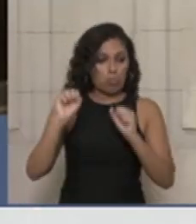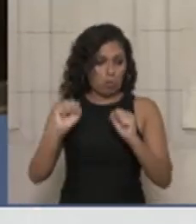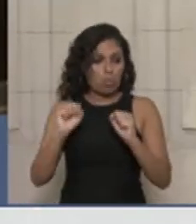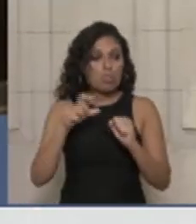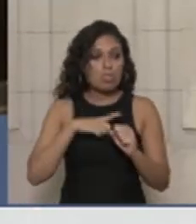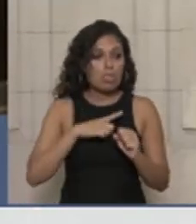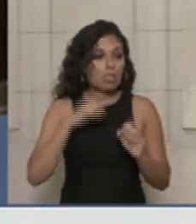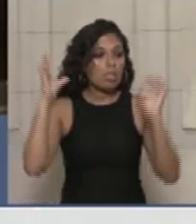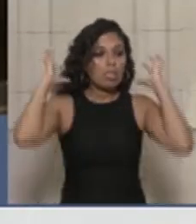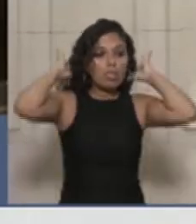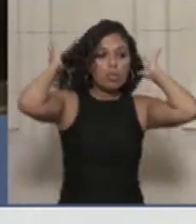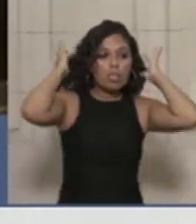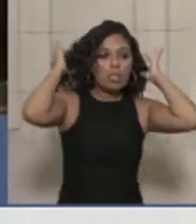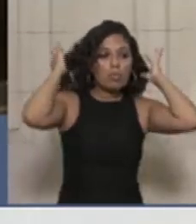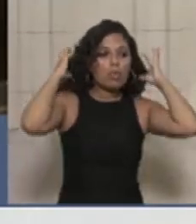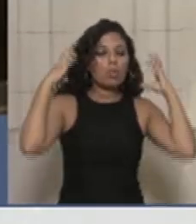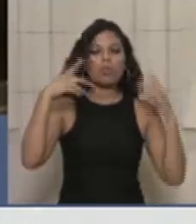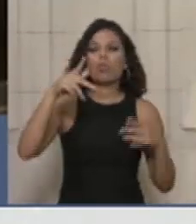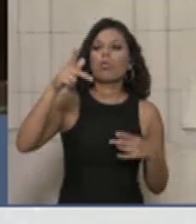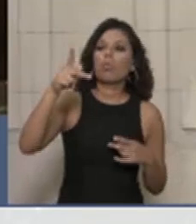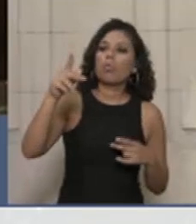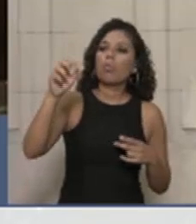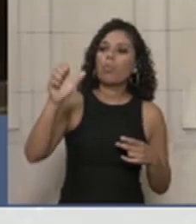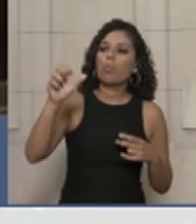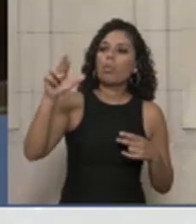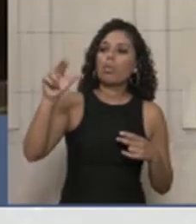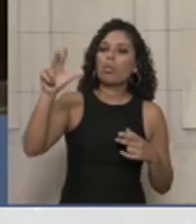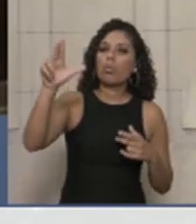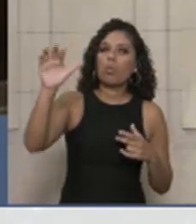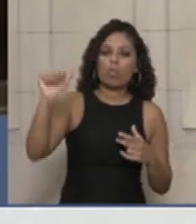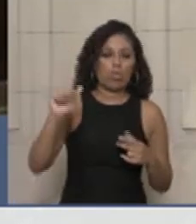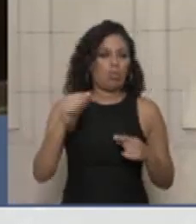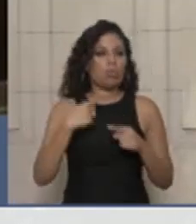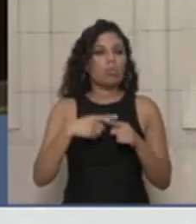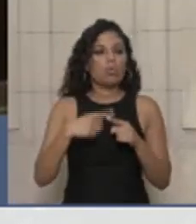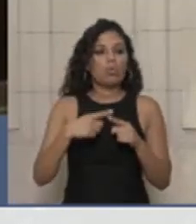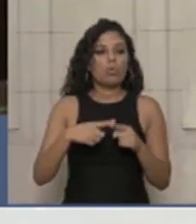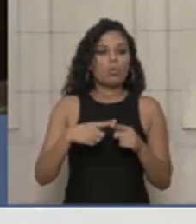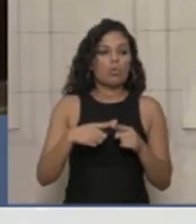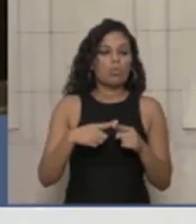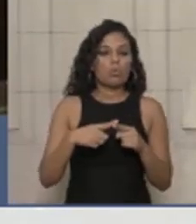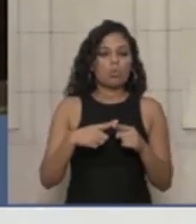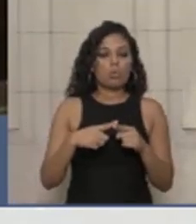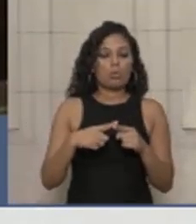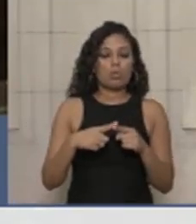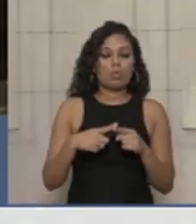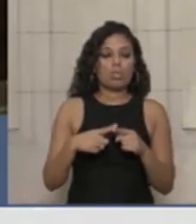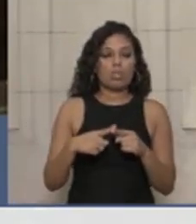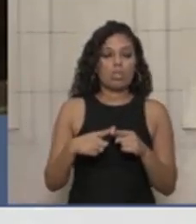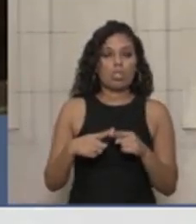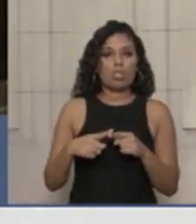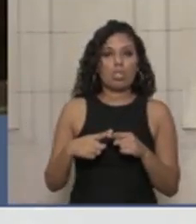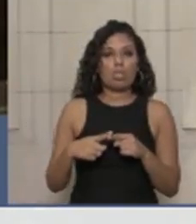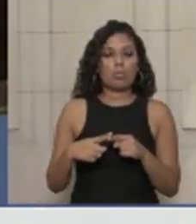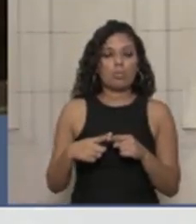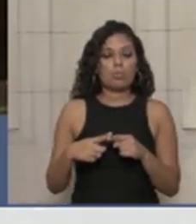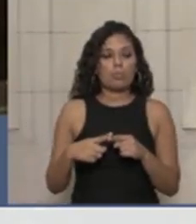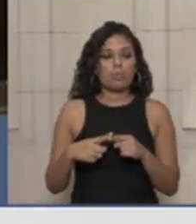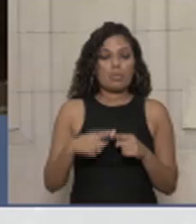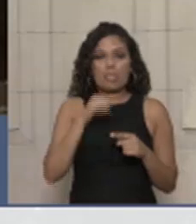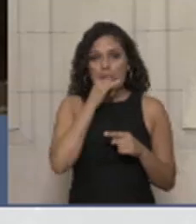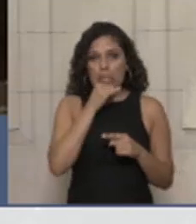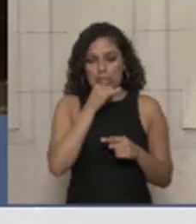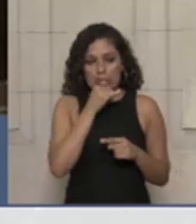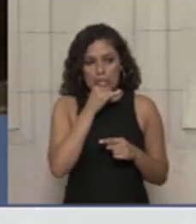usar a peruca. Porque o recomendável, deputada Renata, é inclusive você não